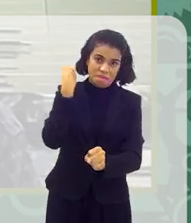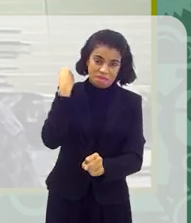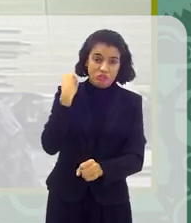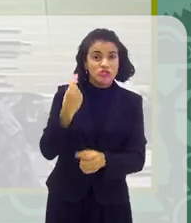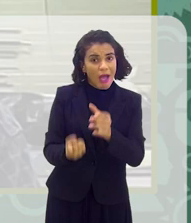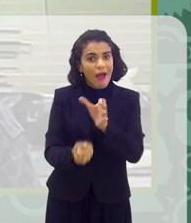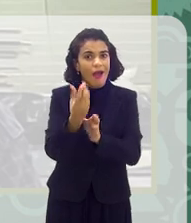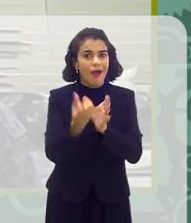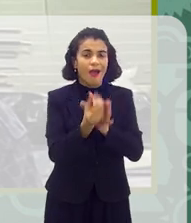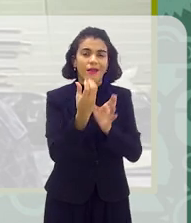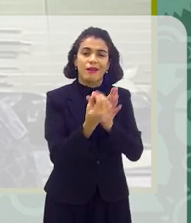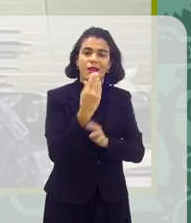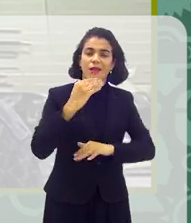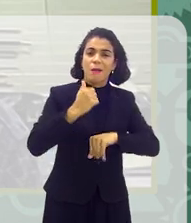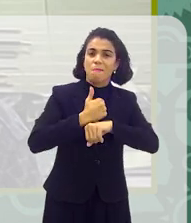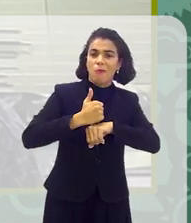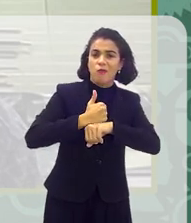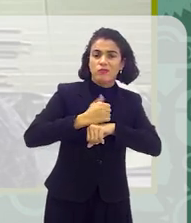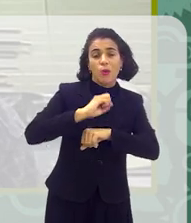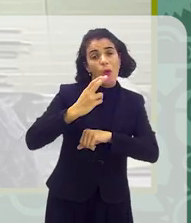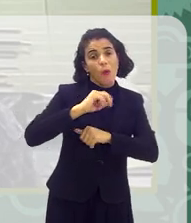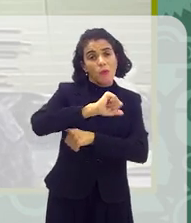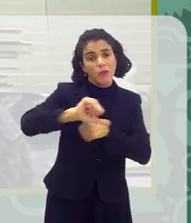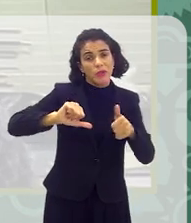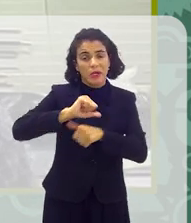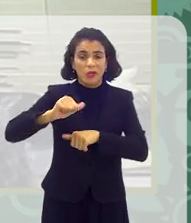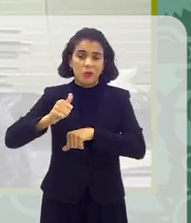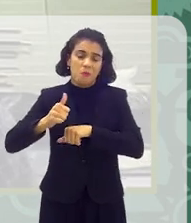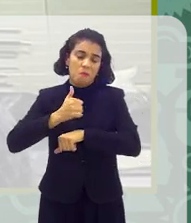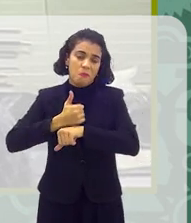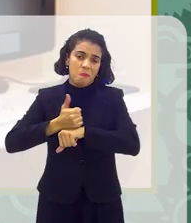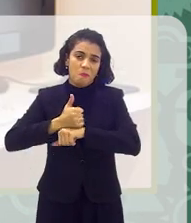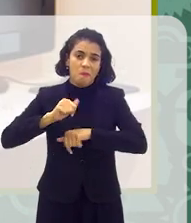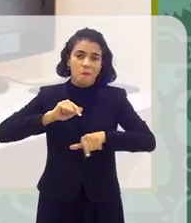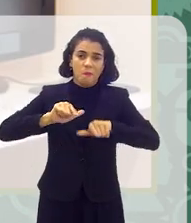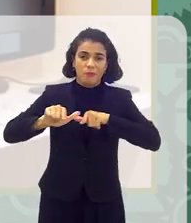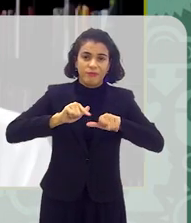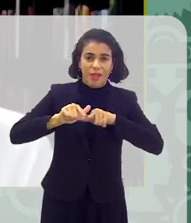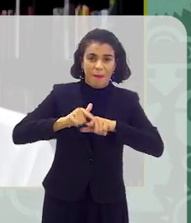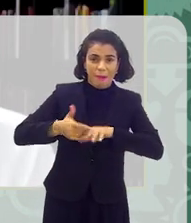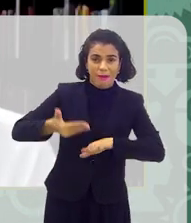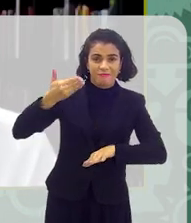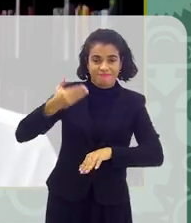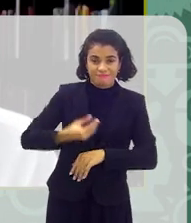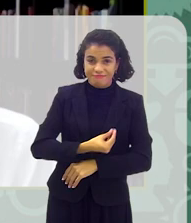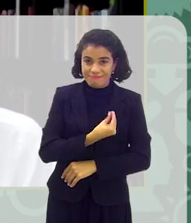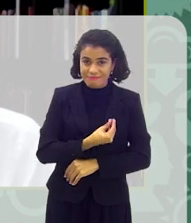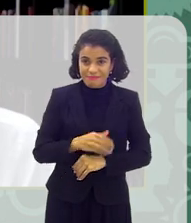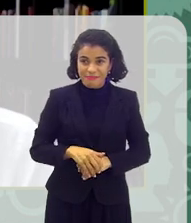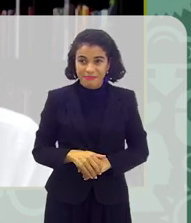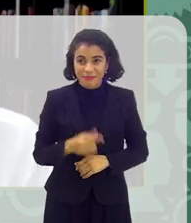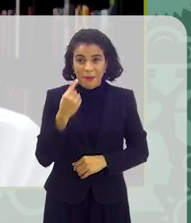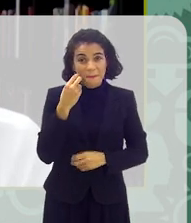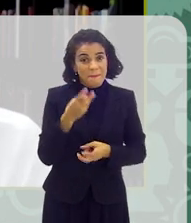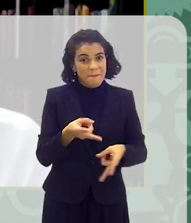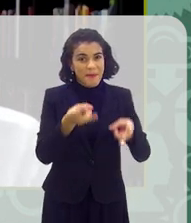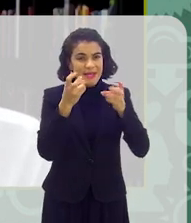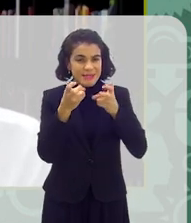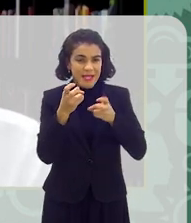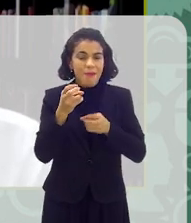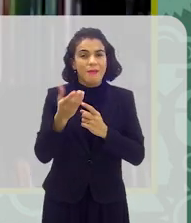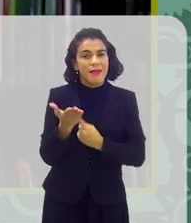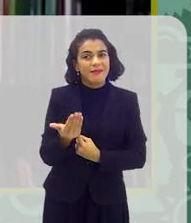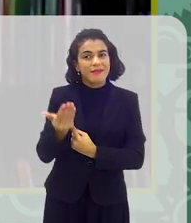criando profissões novas ou mudando as profissões que já existem. Professor André, me permite, Por a favor. gente percebe a utilização